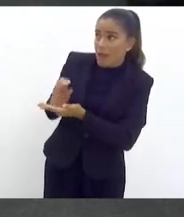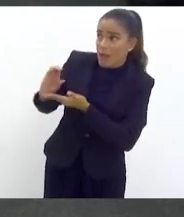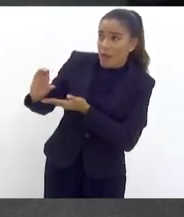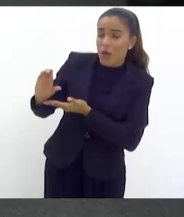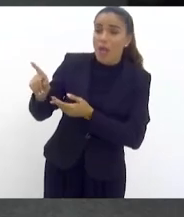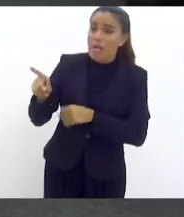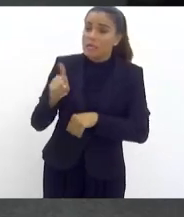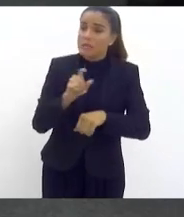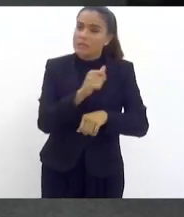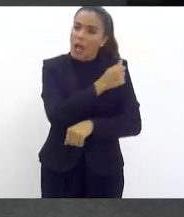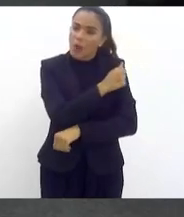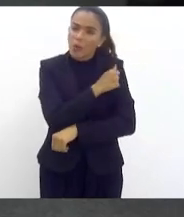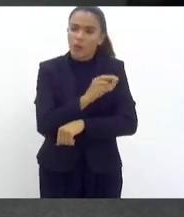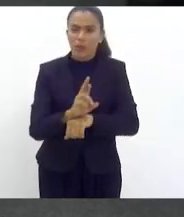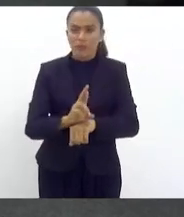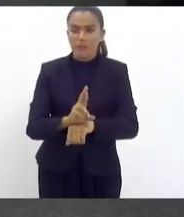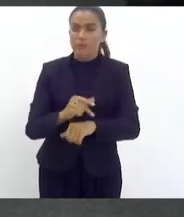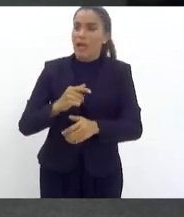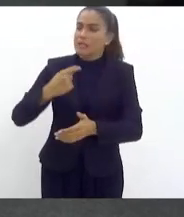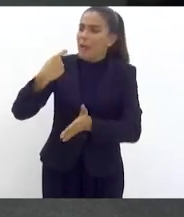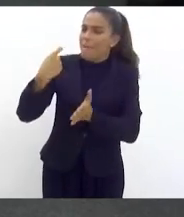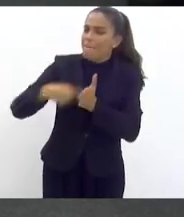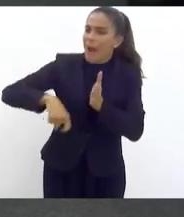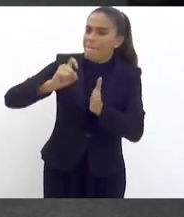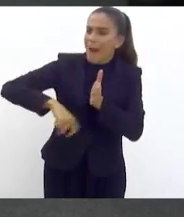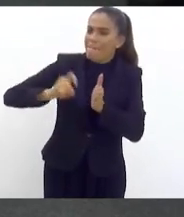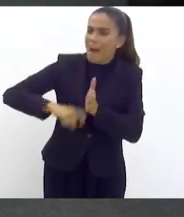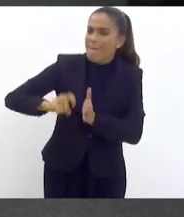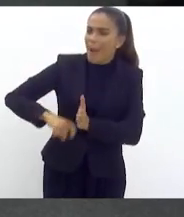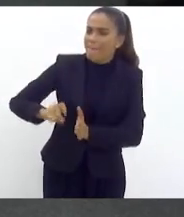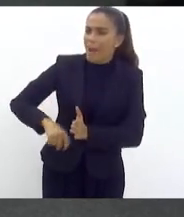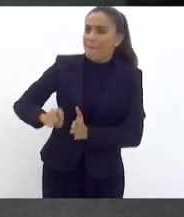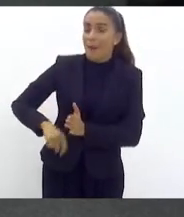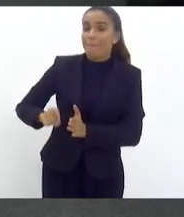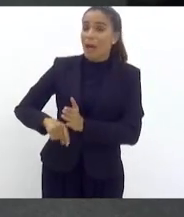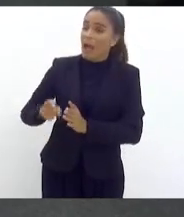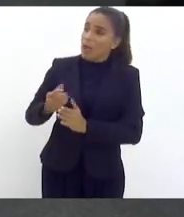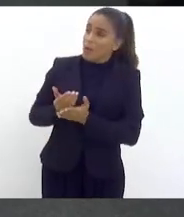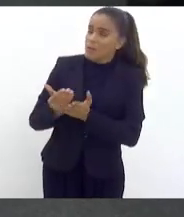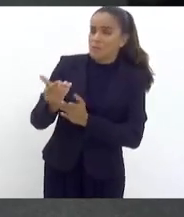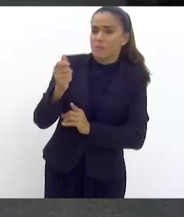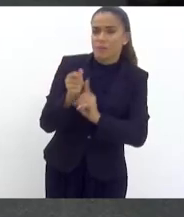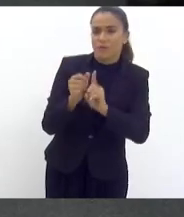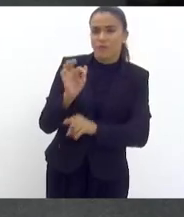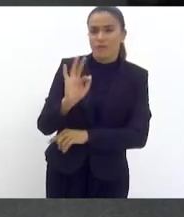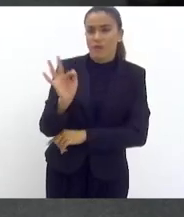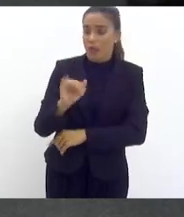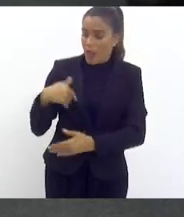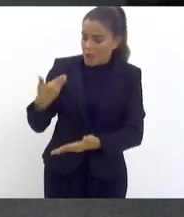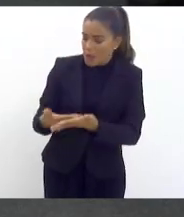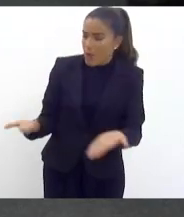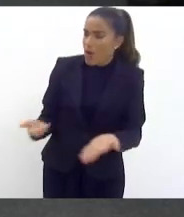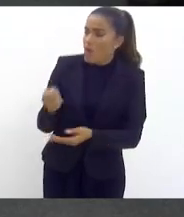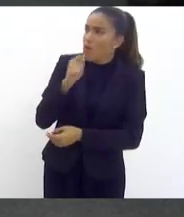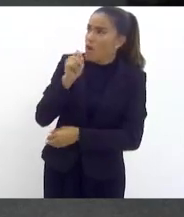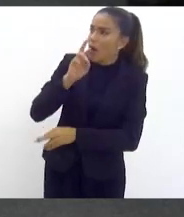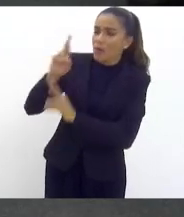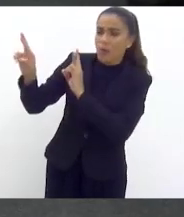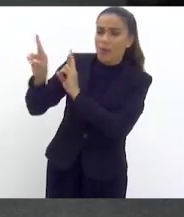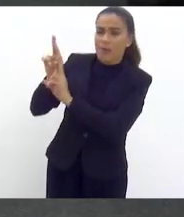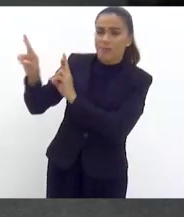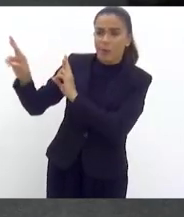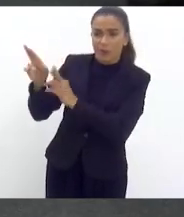senhora presidenta, está sendo descontado desde fevereiro e até agora não teve uma resposta importante e